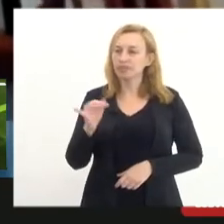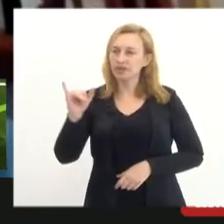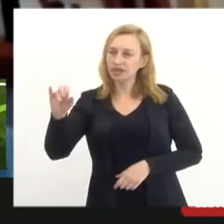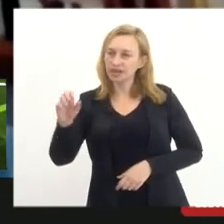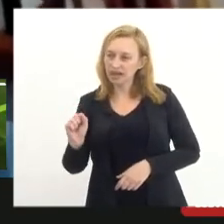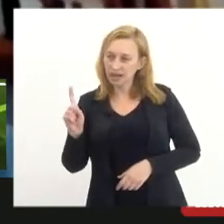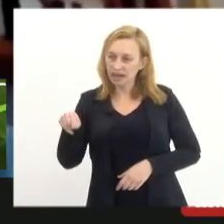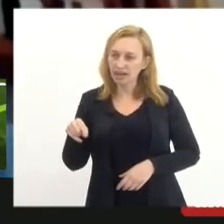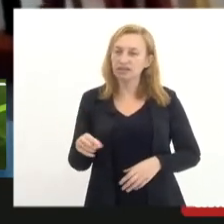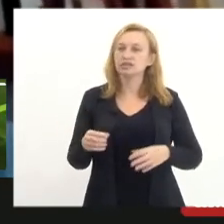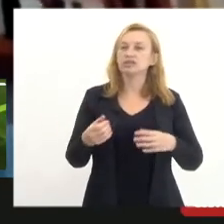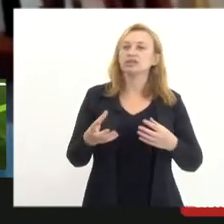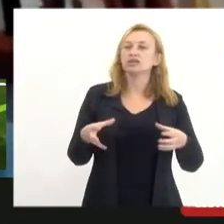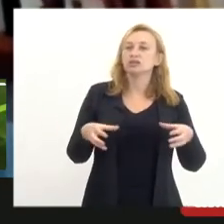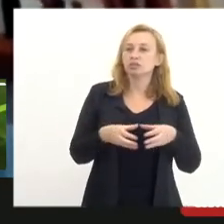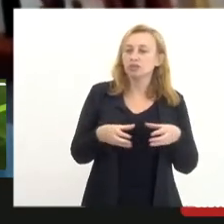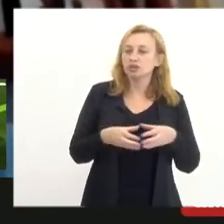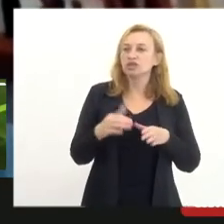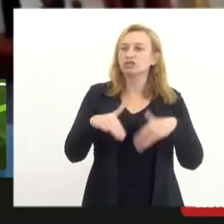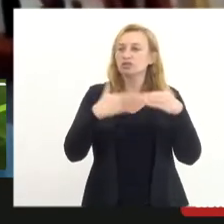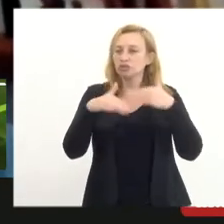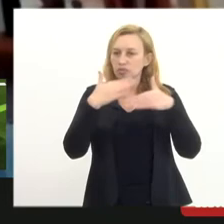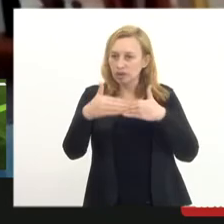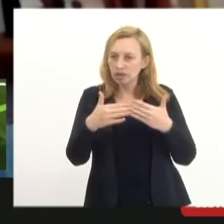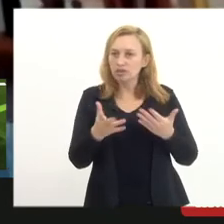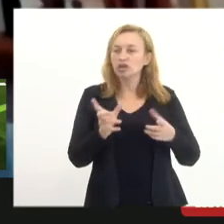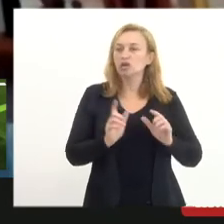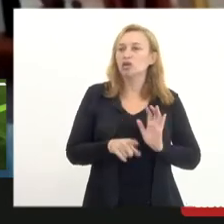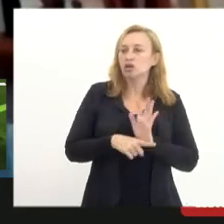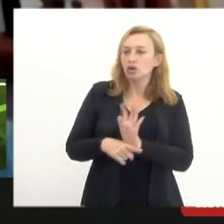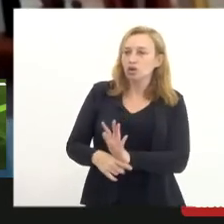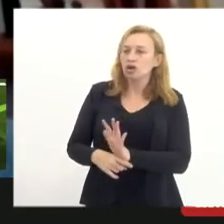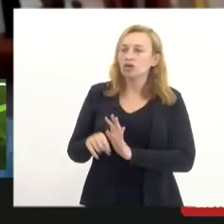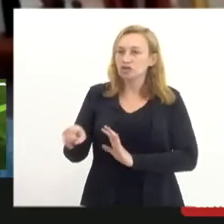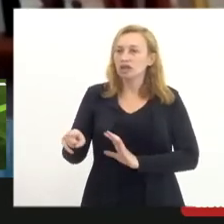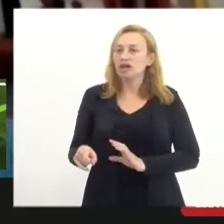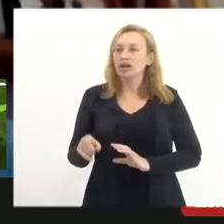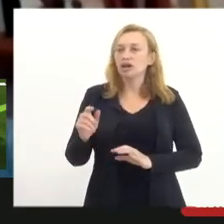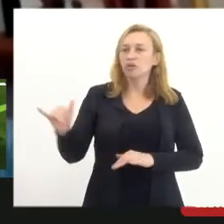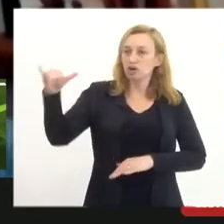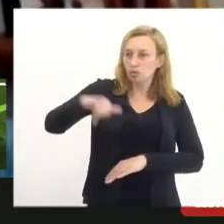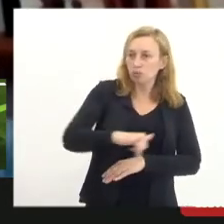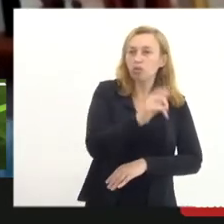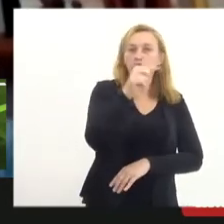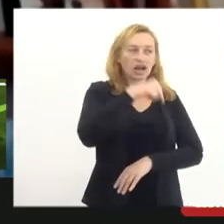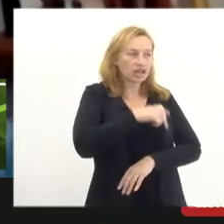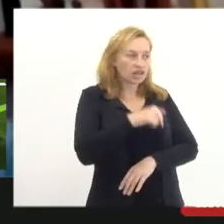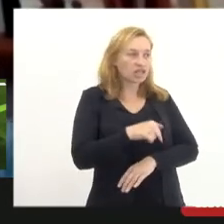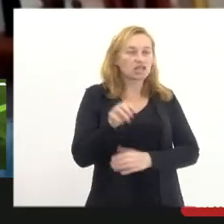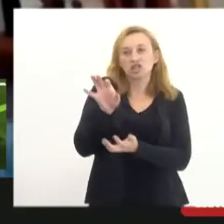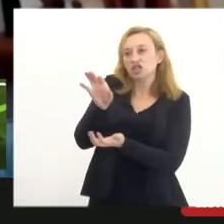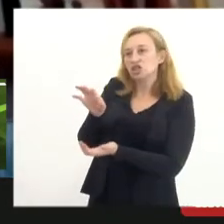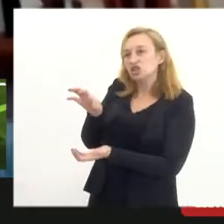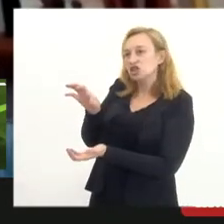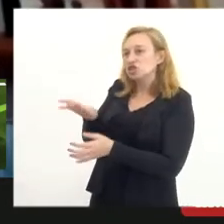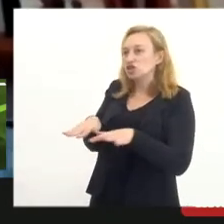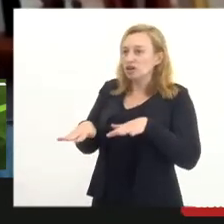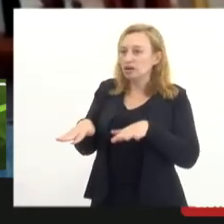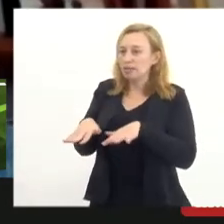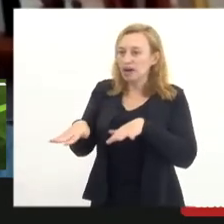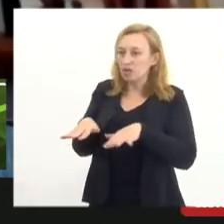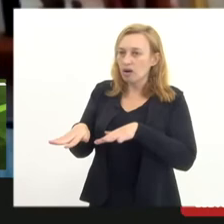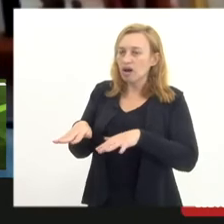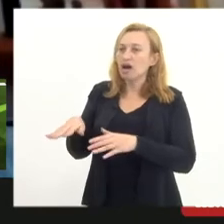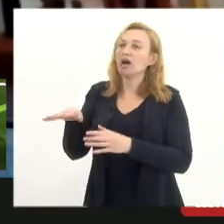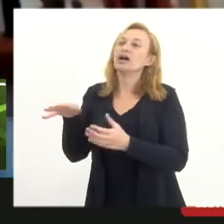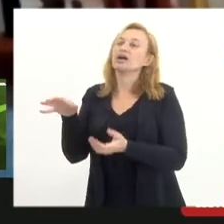companhia de desenvolvimento, né? Condemar, que cuida aqui do aeroporto. Quer dizer, tem o aeroporto aqui também de Jacarepaguá, né?